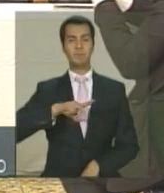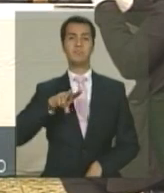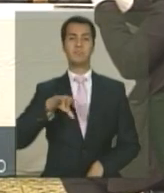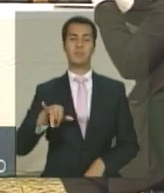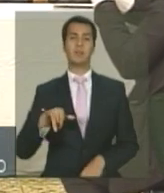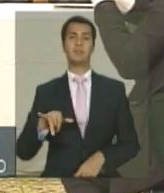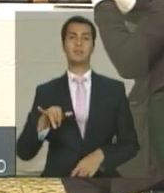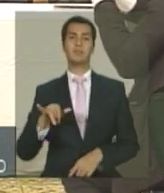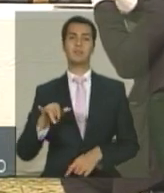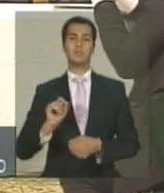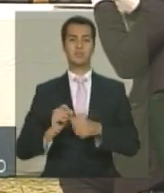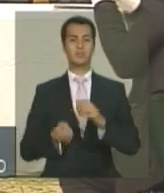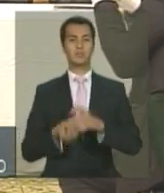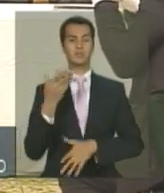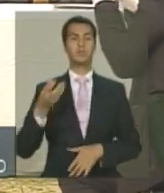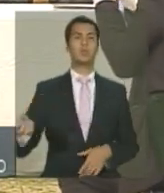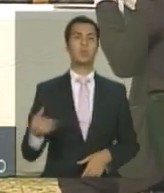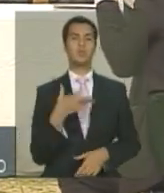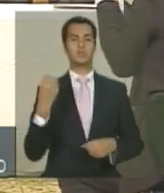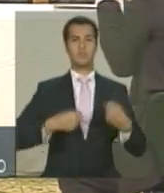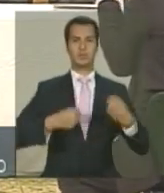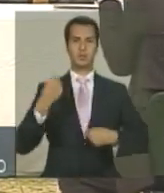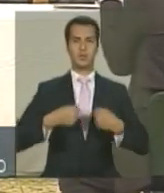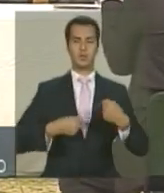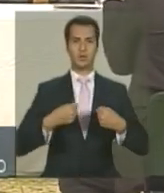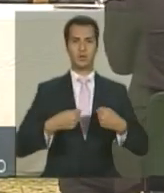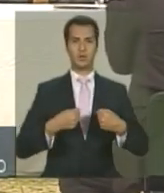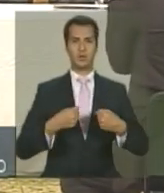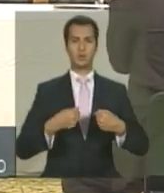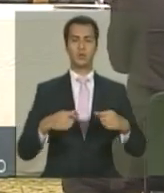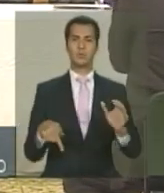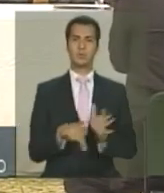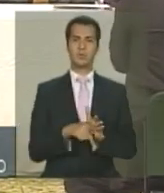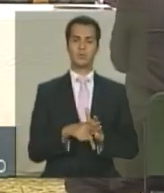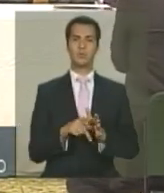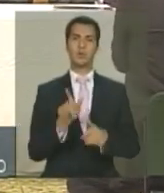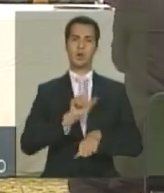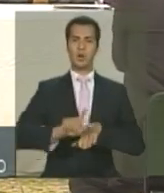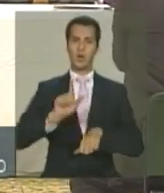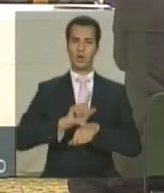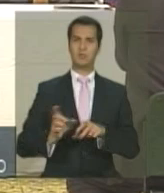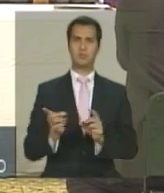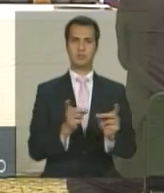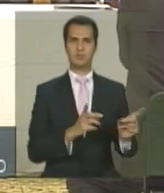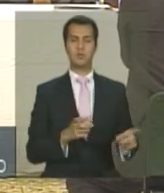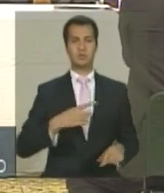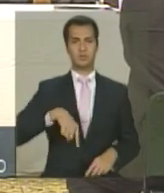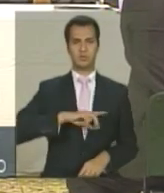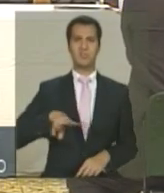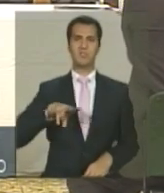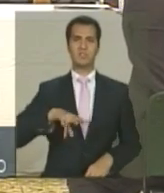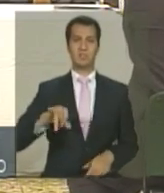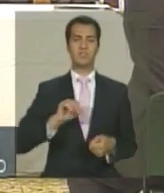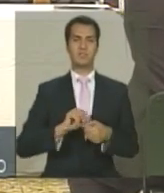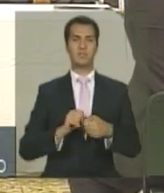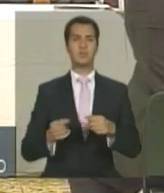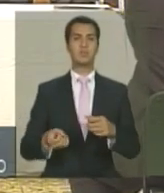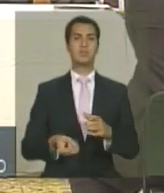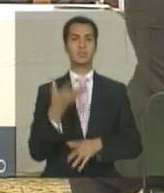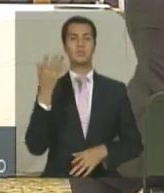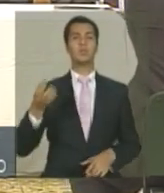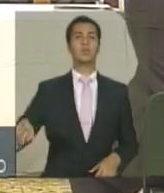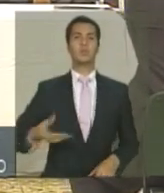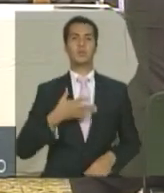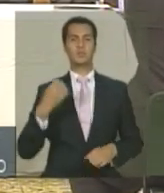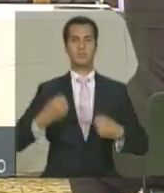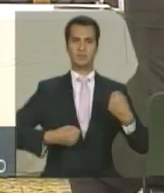de veículos comerciais. Como eu mencionei anteriormente, nós vamos desenvolver uma nova geração de veículos,